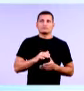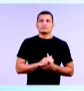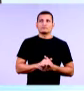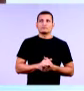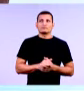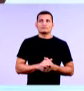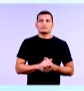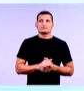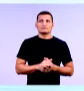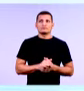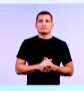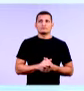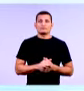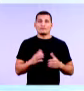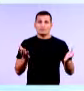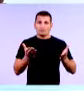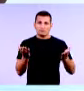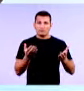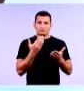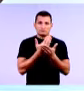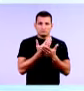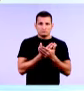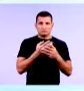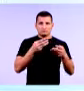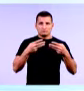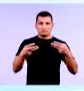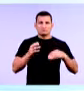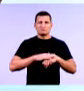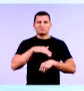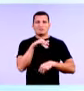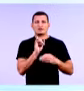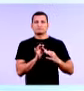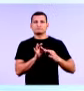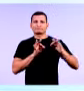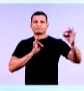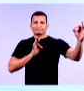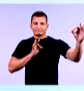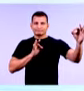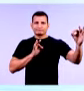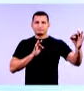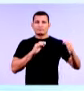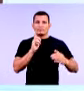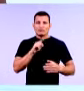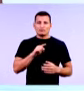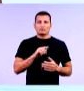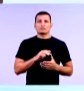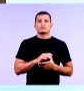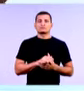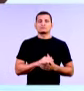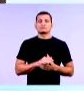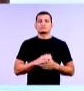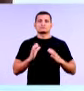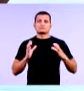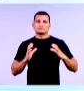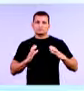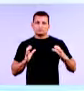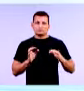então para redes mais distantes, tá certo? Para redes chamadas de longa distância. As redes, então, que interligam